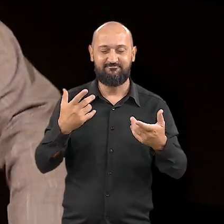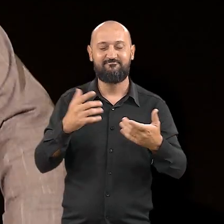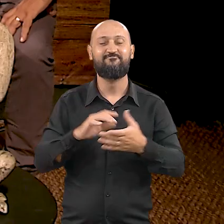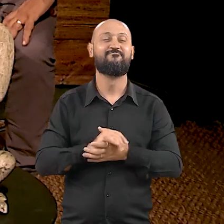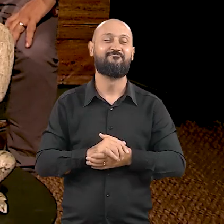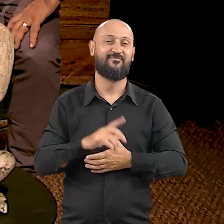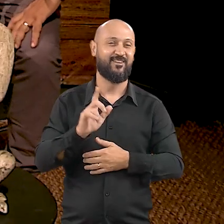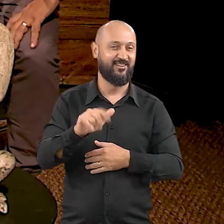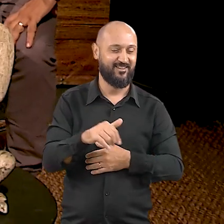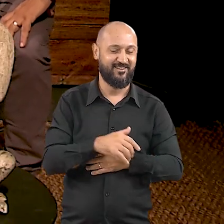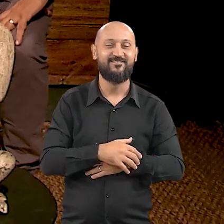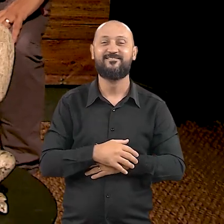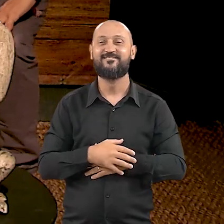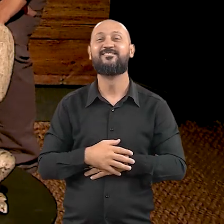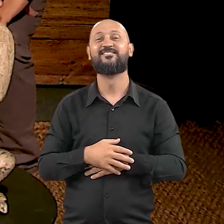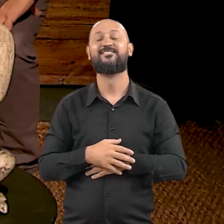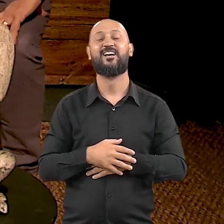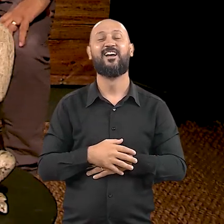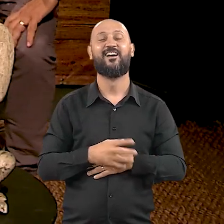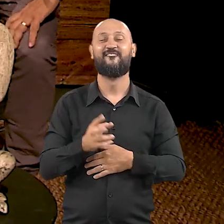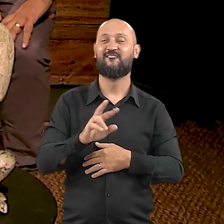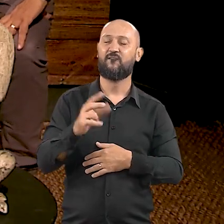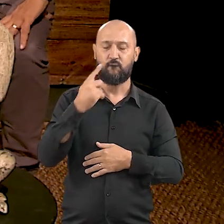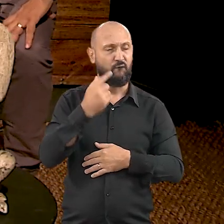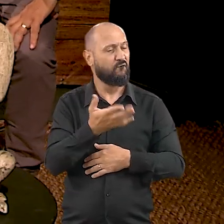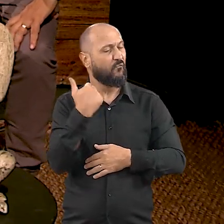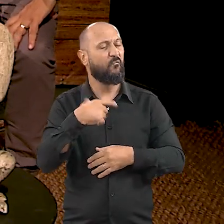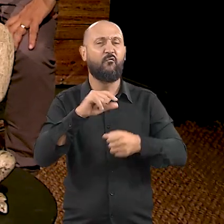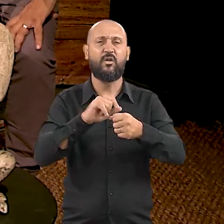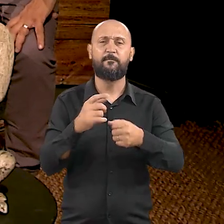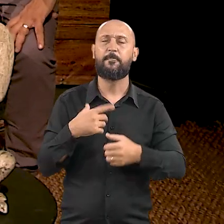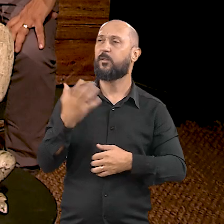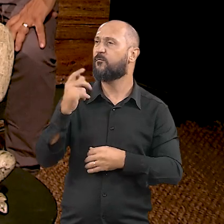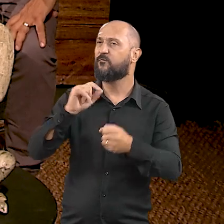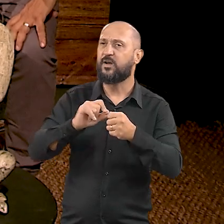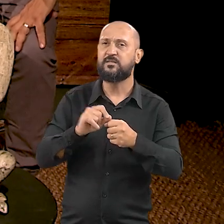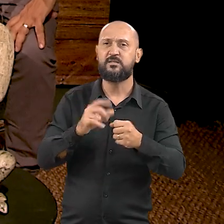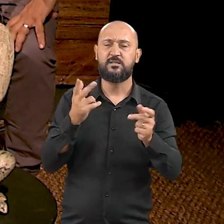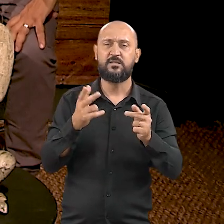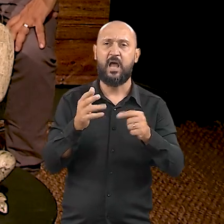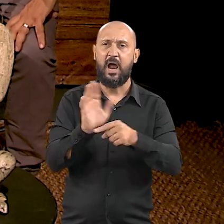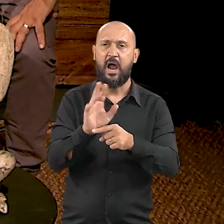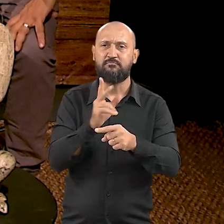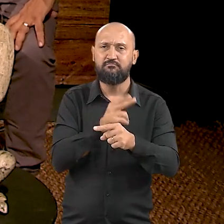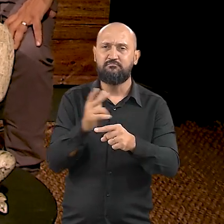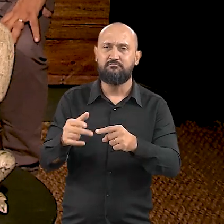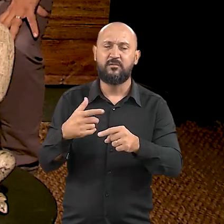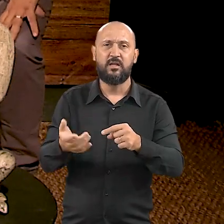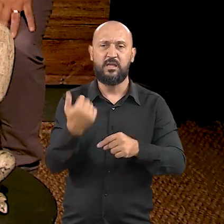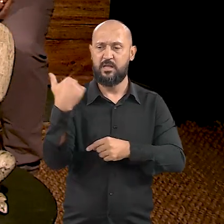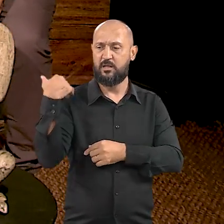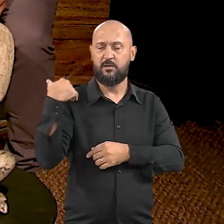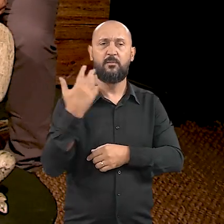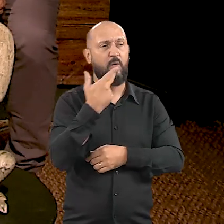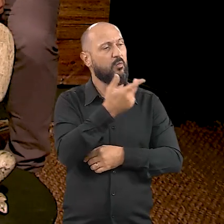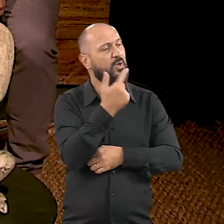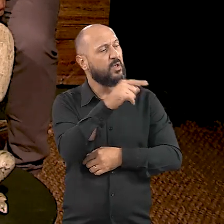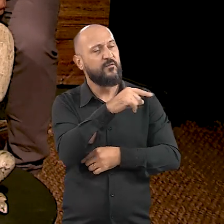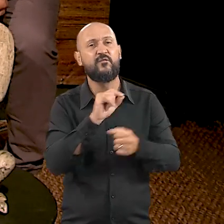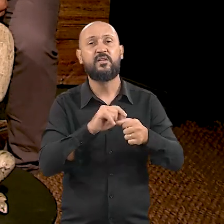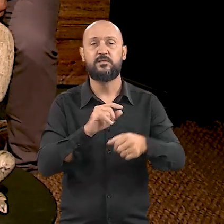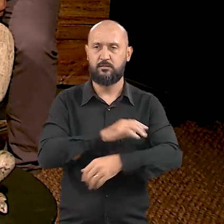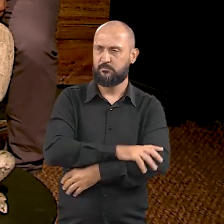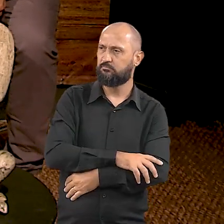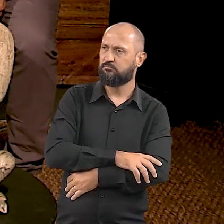Júnior. Orivaldo Mendes Júnior. Ele falou, vamos fazer... Ele falou, eu quero fazer o clipe dessa música. Ele que veio me procurar. Ele falou, eu quero fazer o clipe